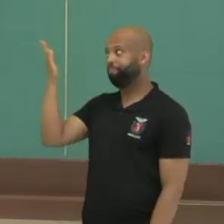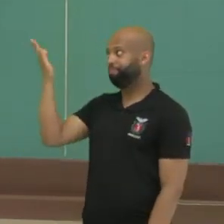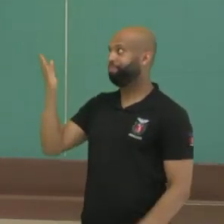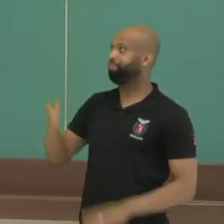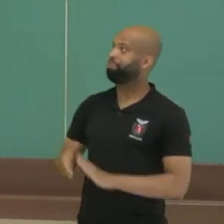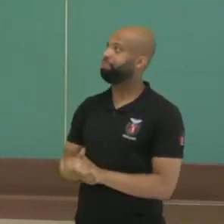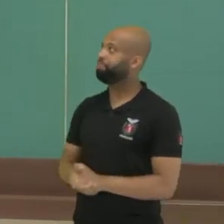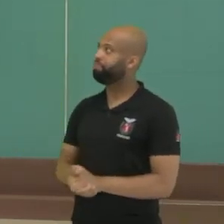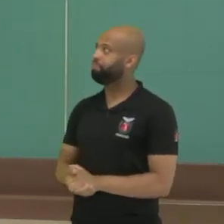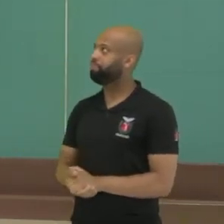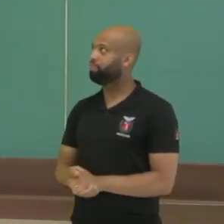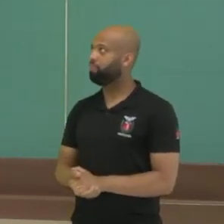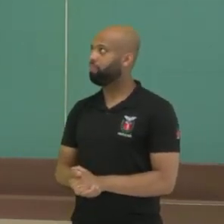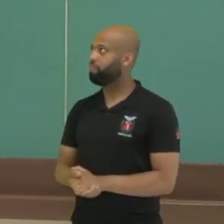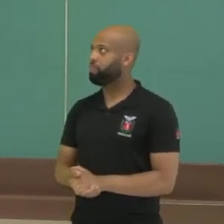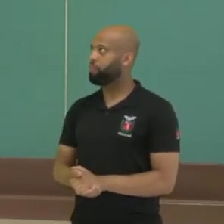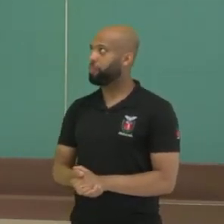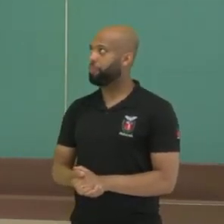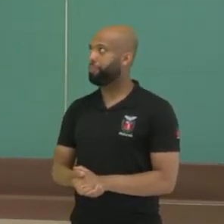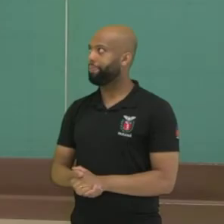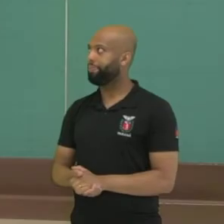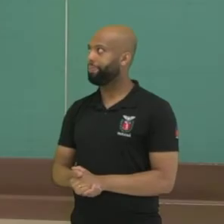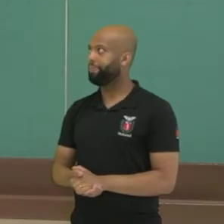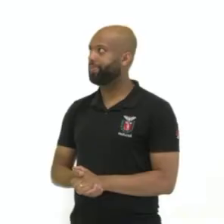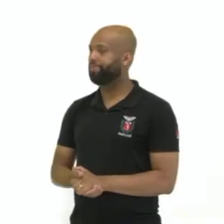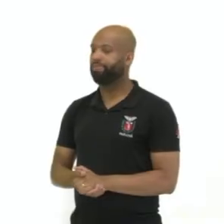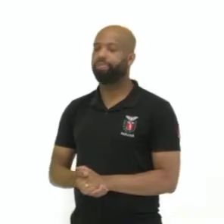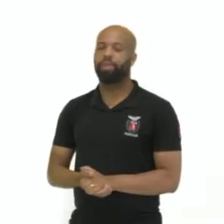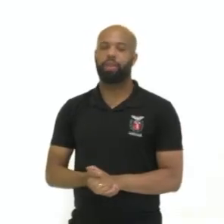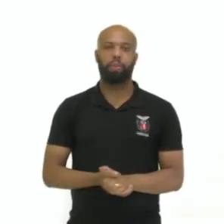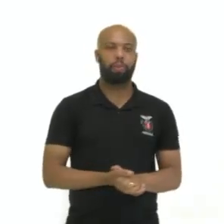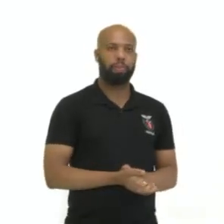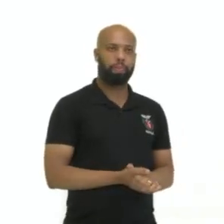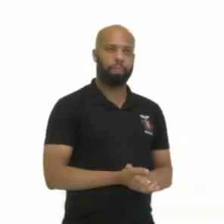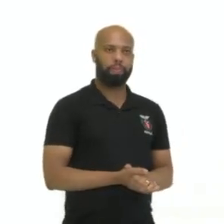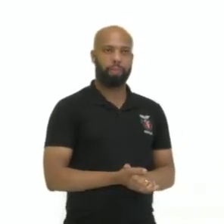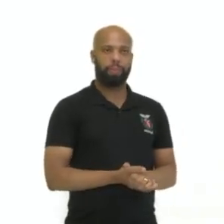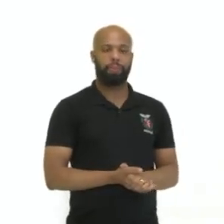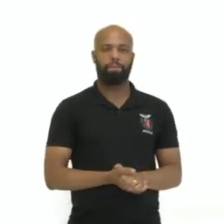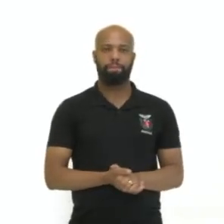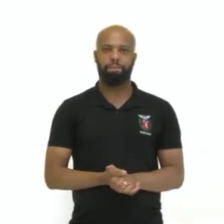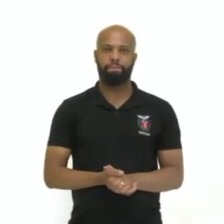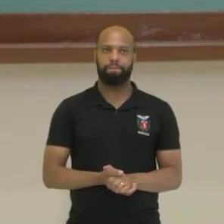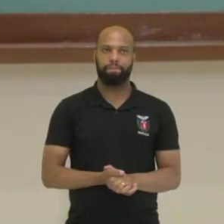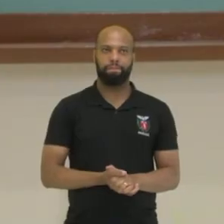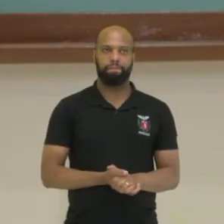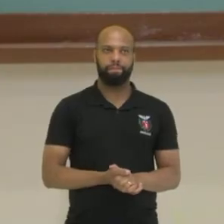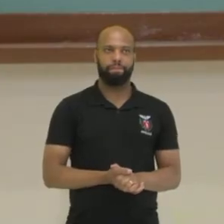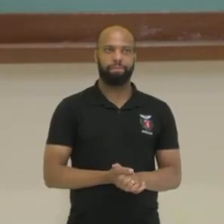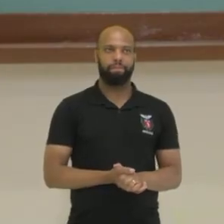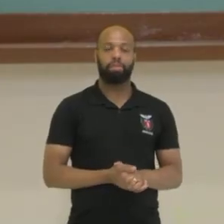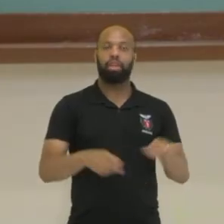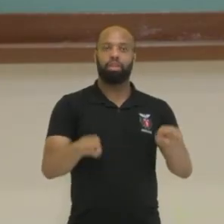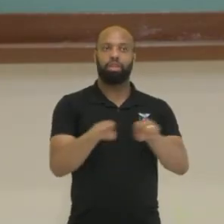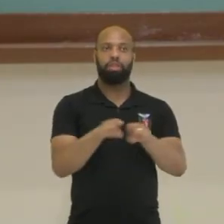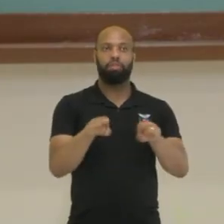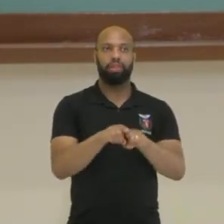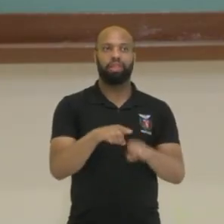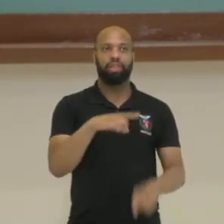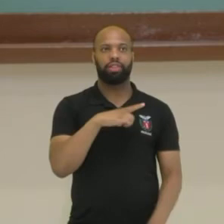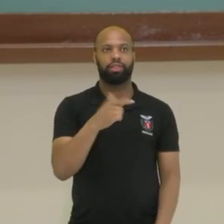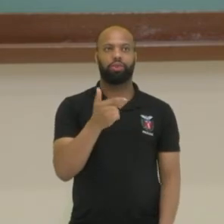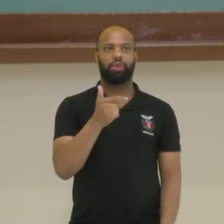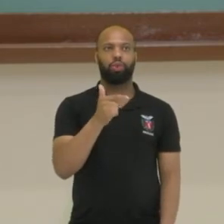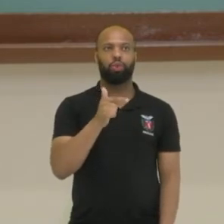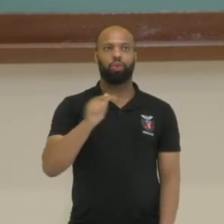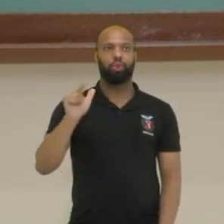reta AB, o segmento de reta BC são congruentes, são iguais. E temos ainda uma